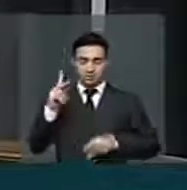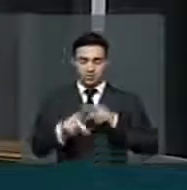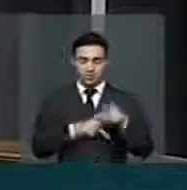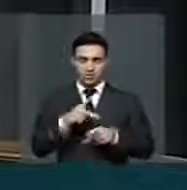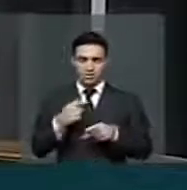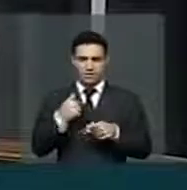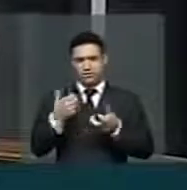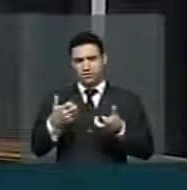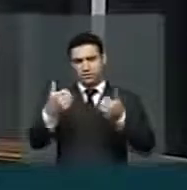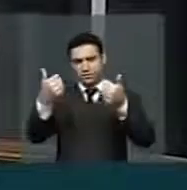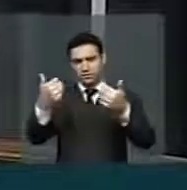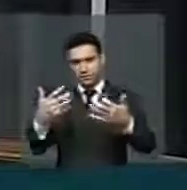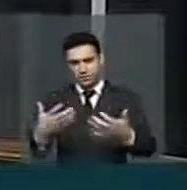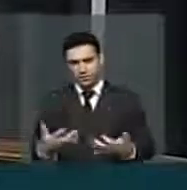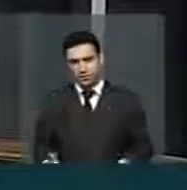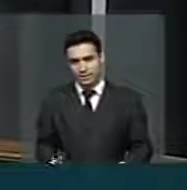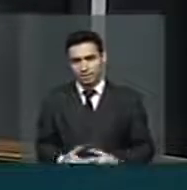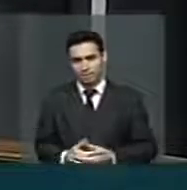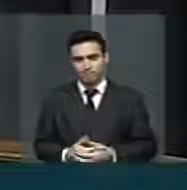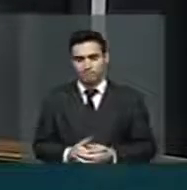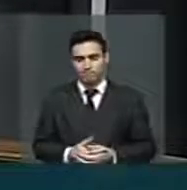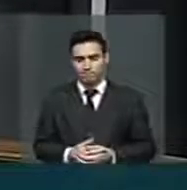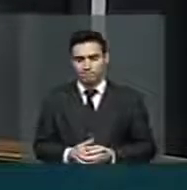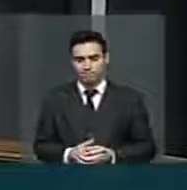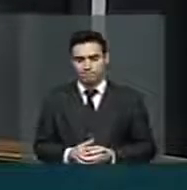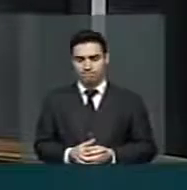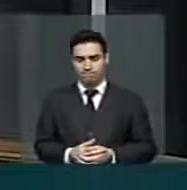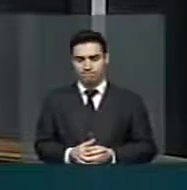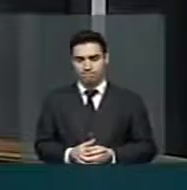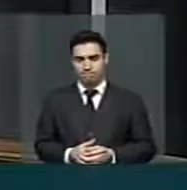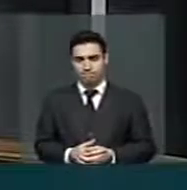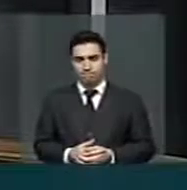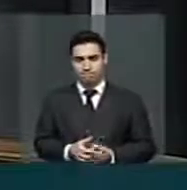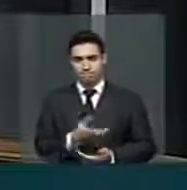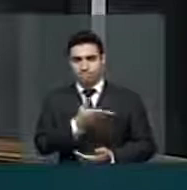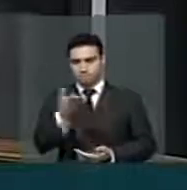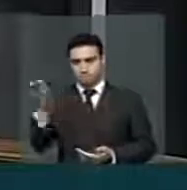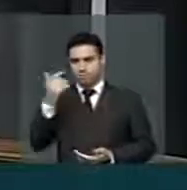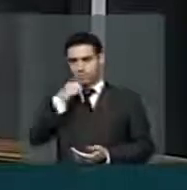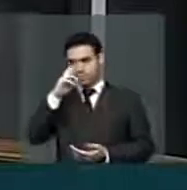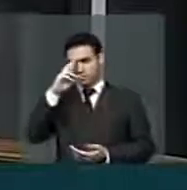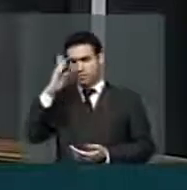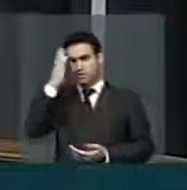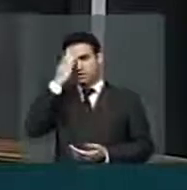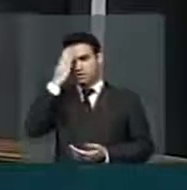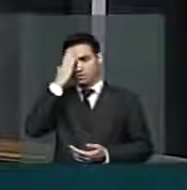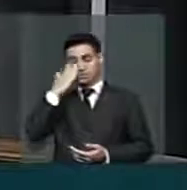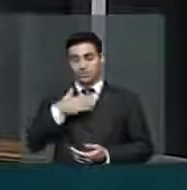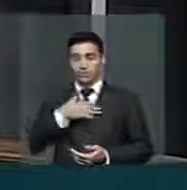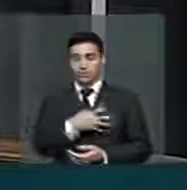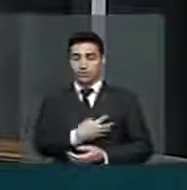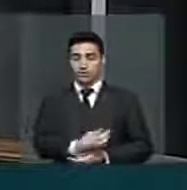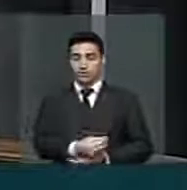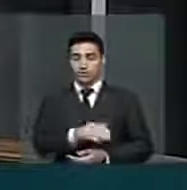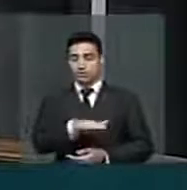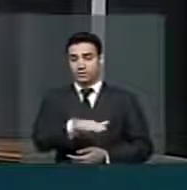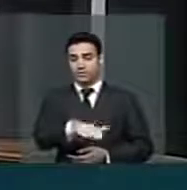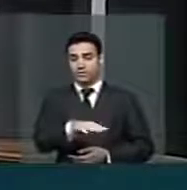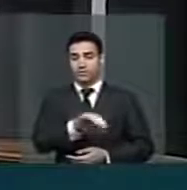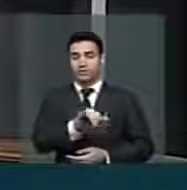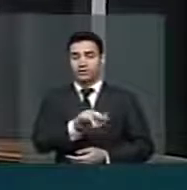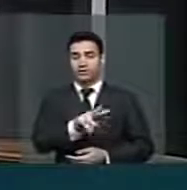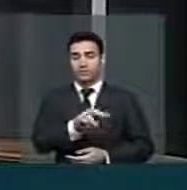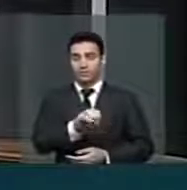aqui. Com as senhoras e os senhores sabem, sou a mãe daquele menininho Ivisota,